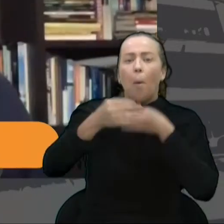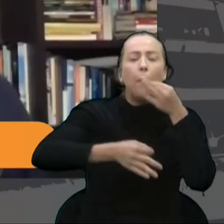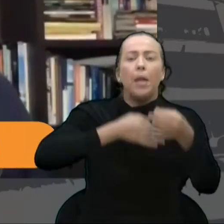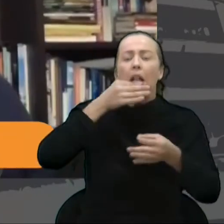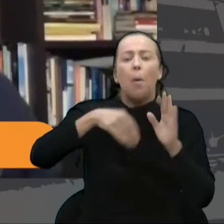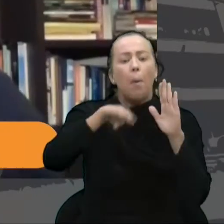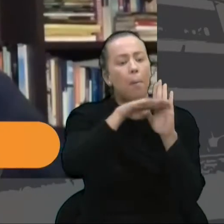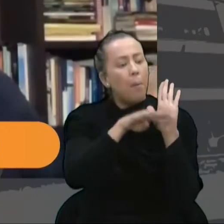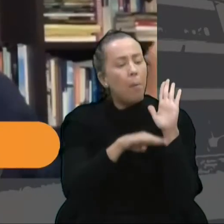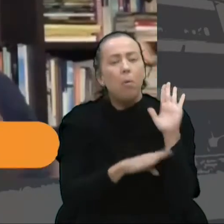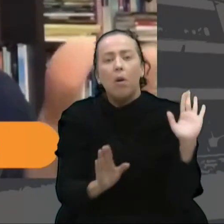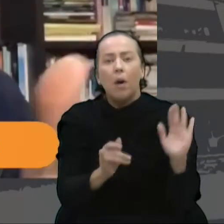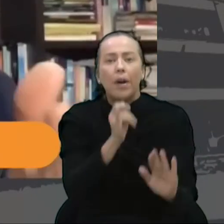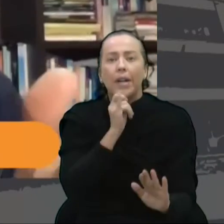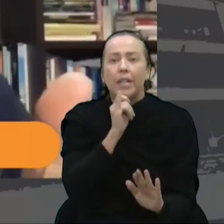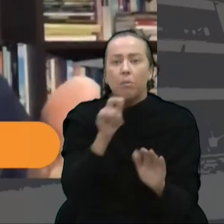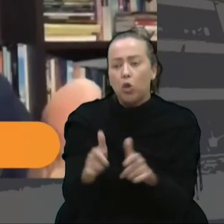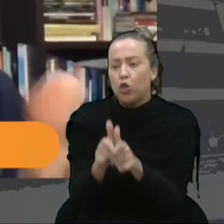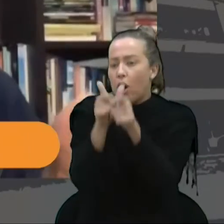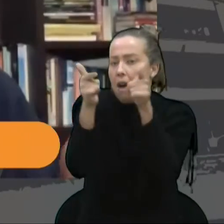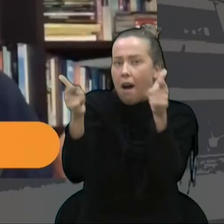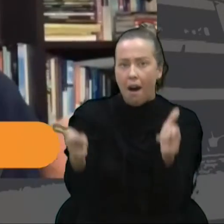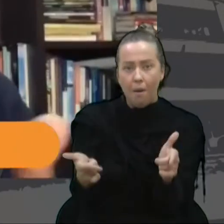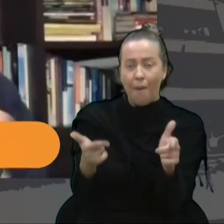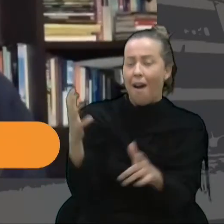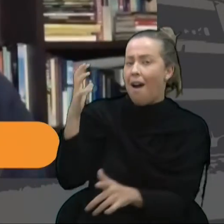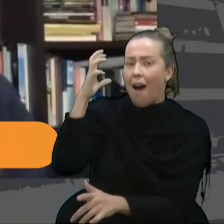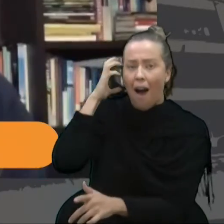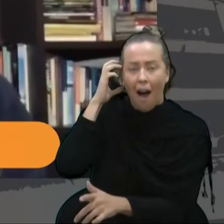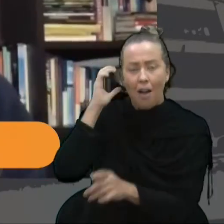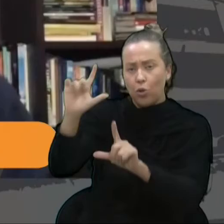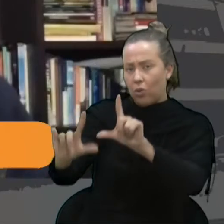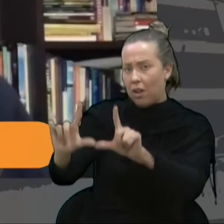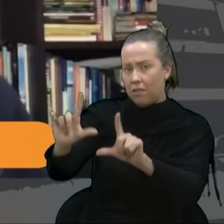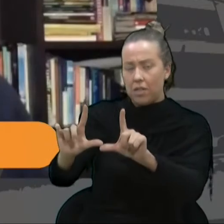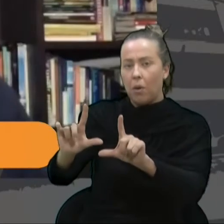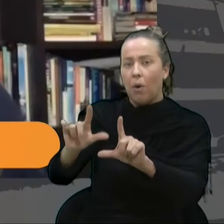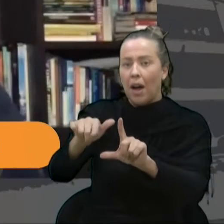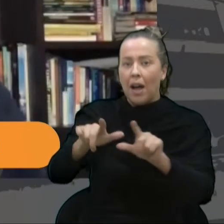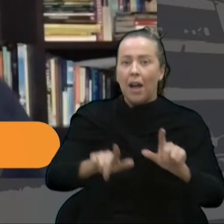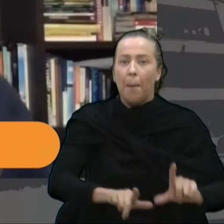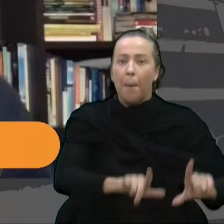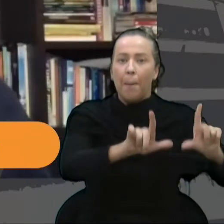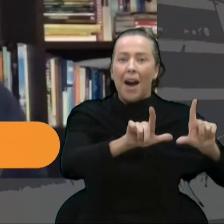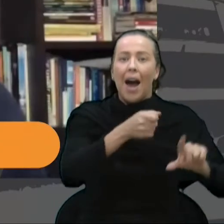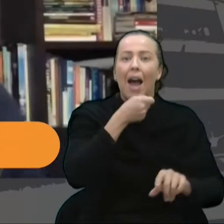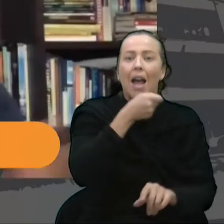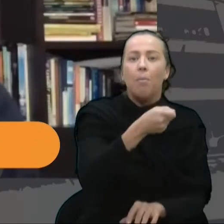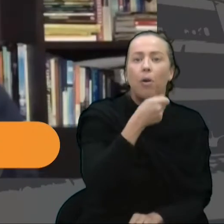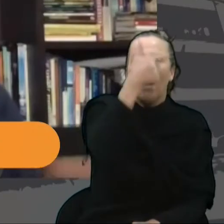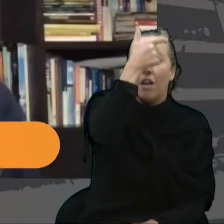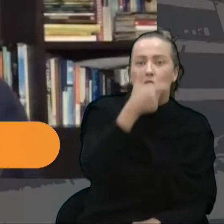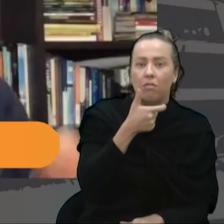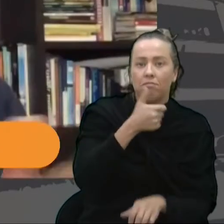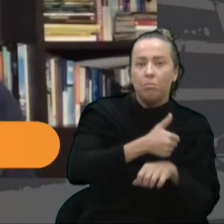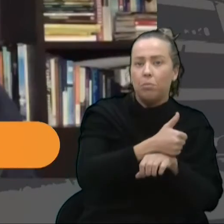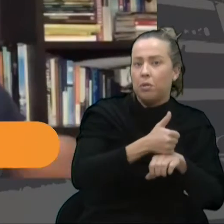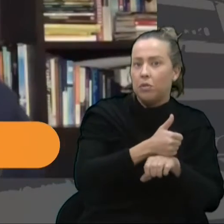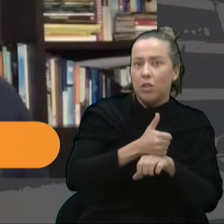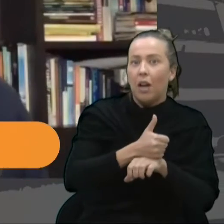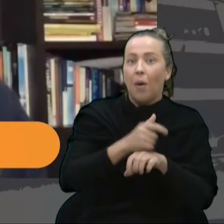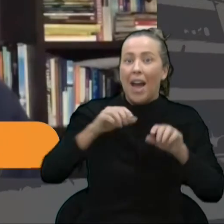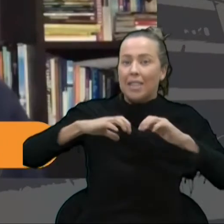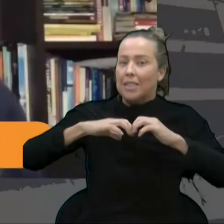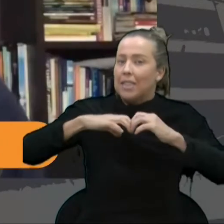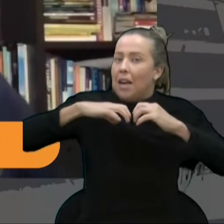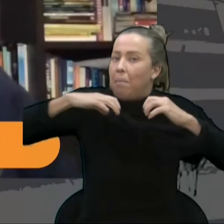opinião de um jornal, de uma rádio, de uma televisão, com a página da reportagem. Não há, tem que